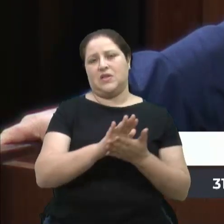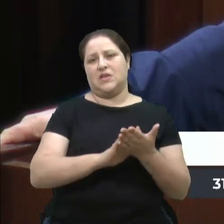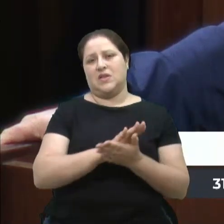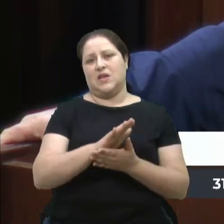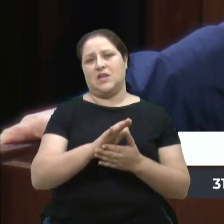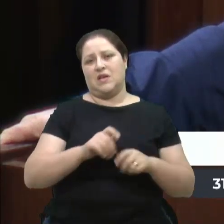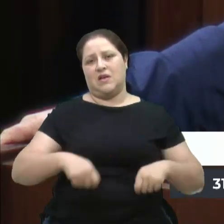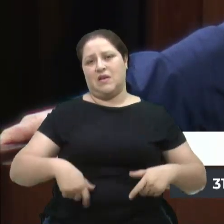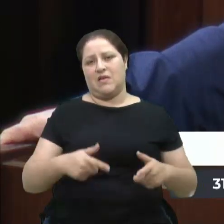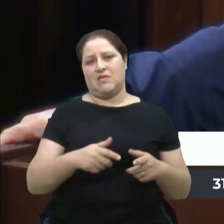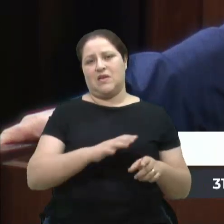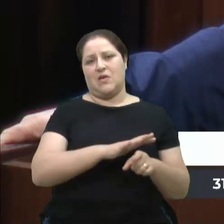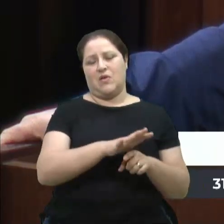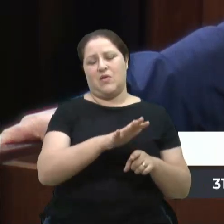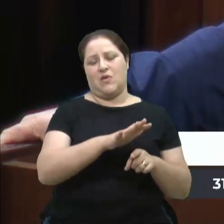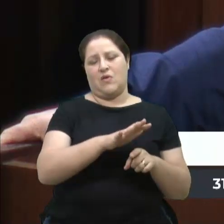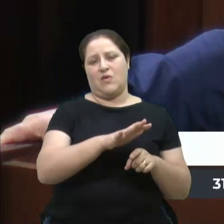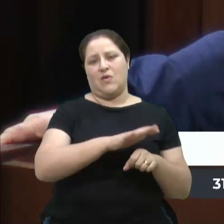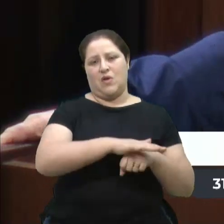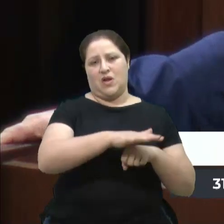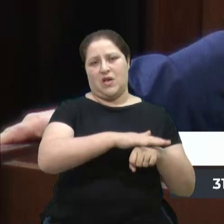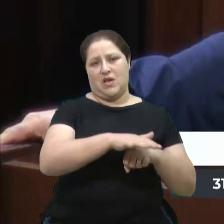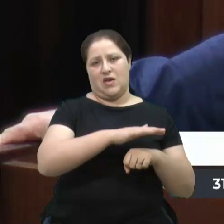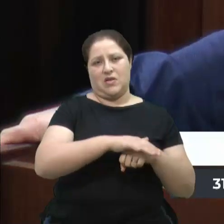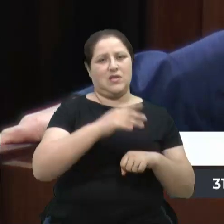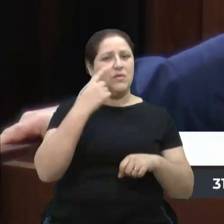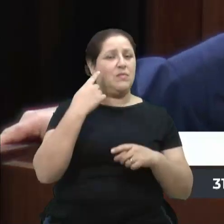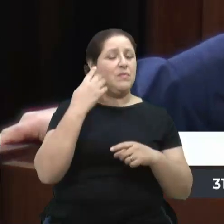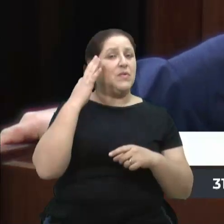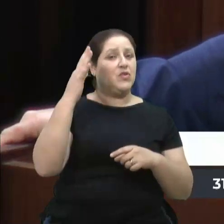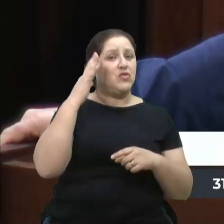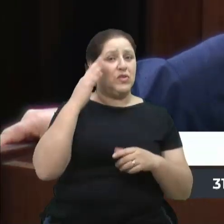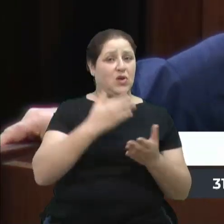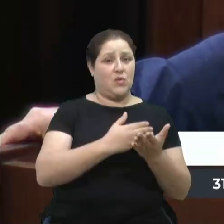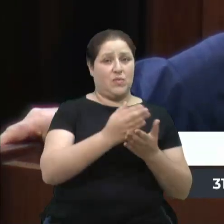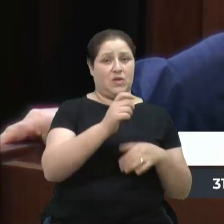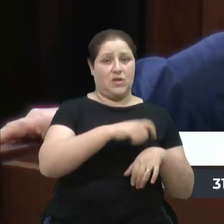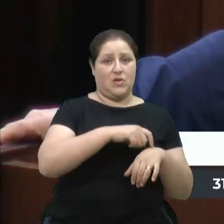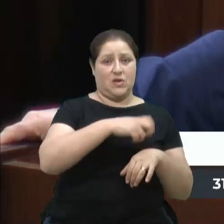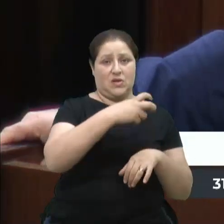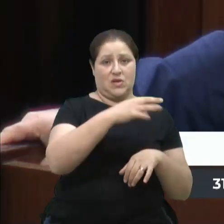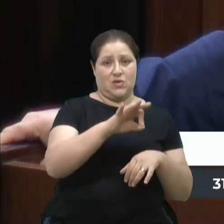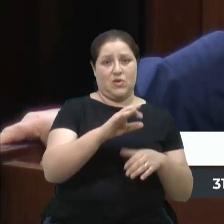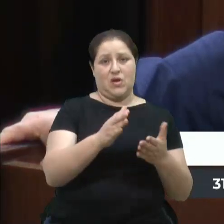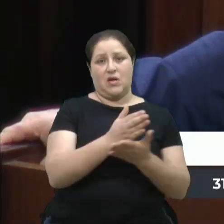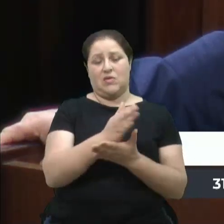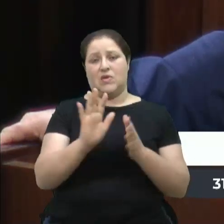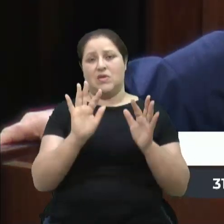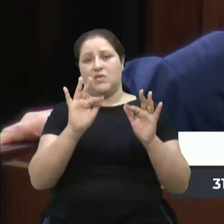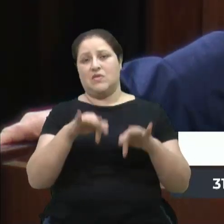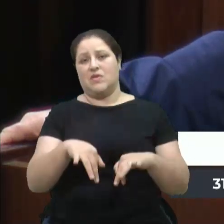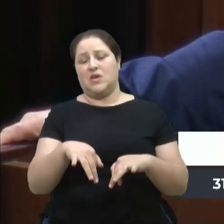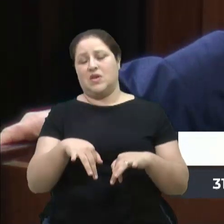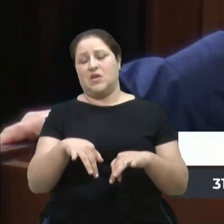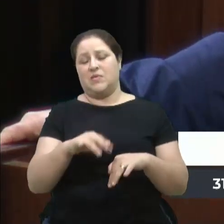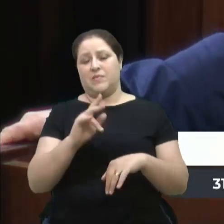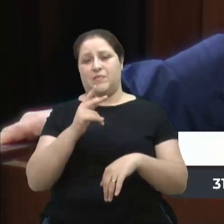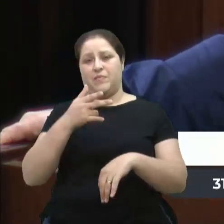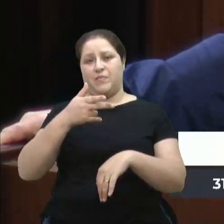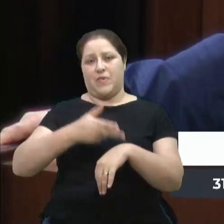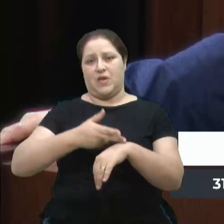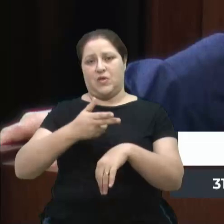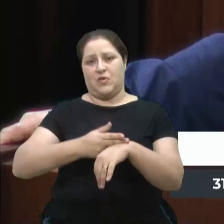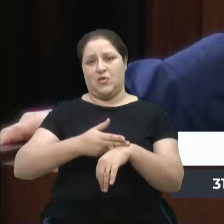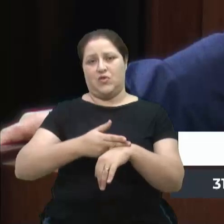que era o debate que se tinha. Vocês imaginam, colegas, que a gente começava a sessão às 5 da tarde, e às vezes a gente saía daqui meia-noite. A gente passava o